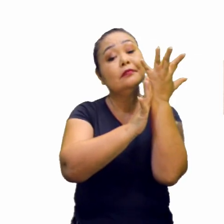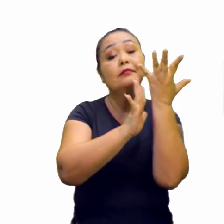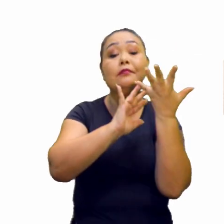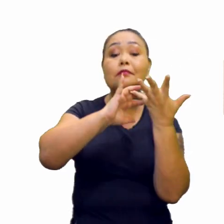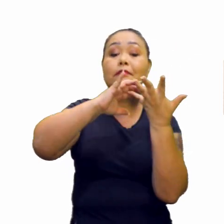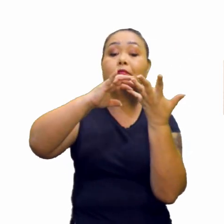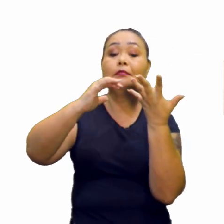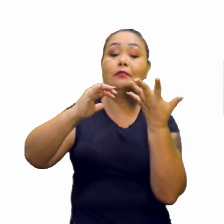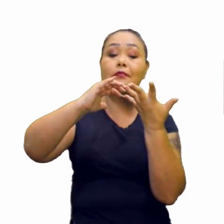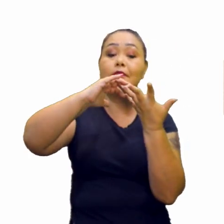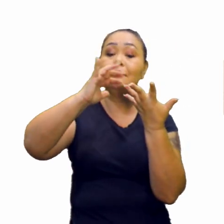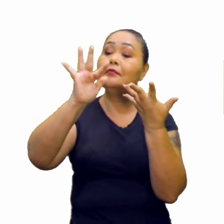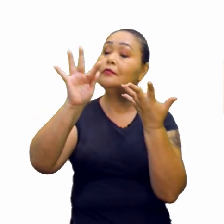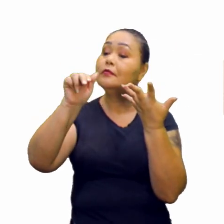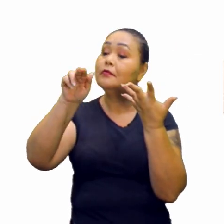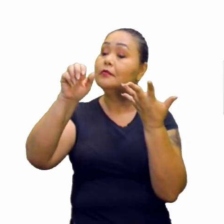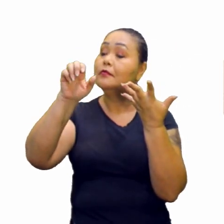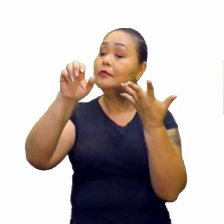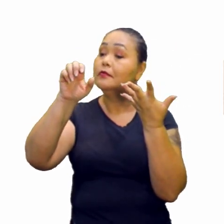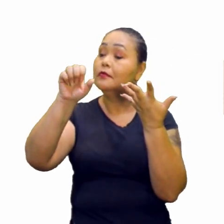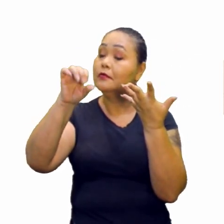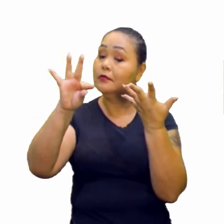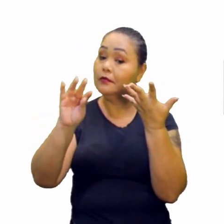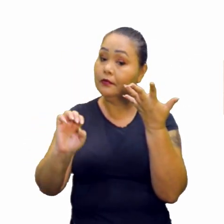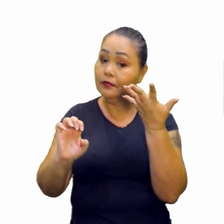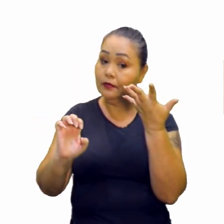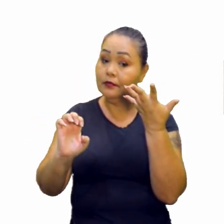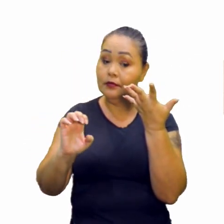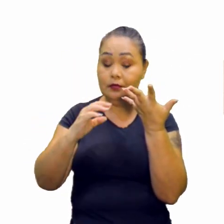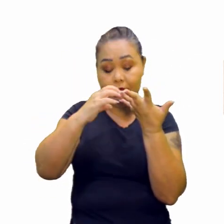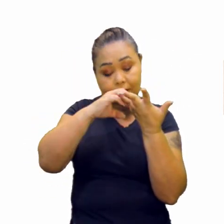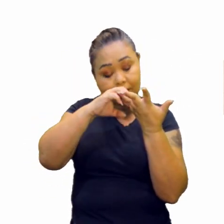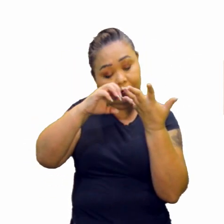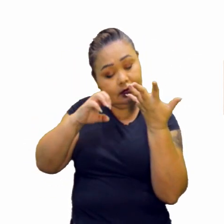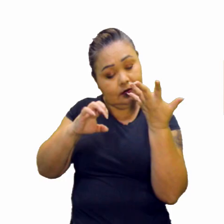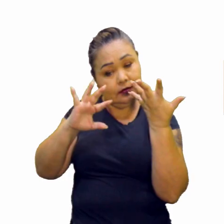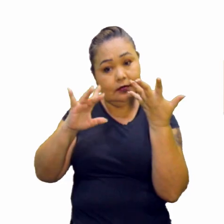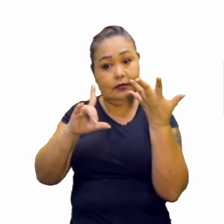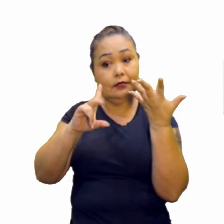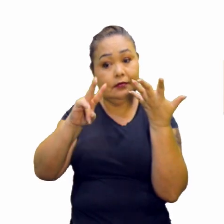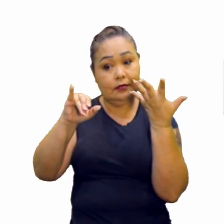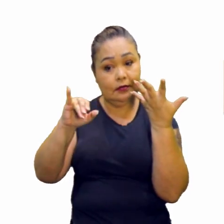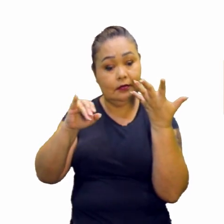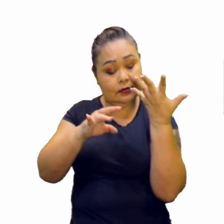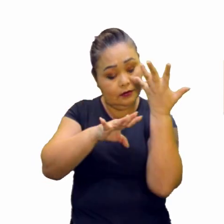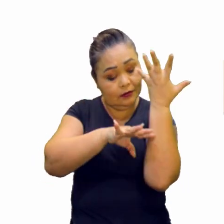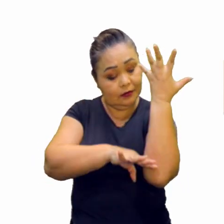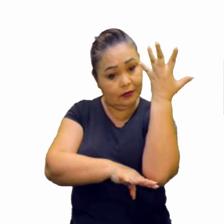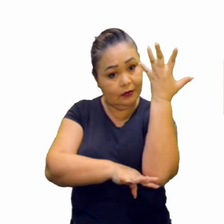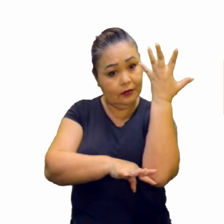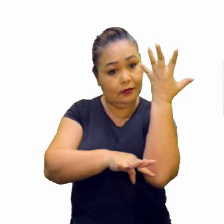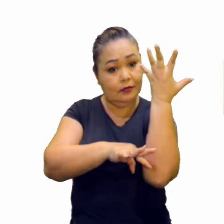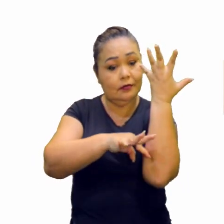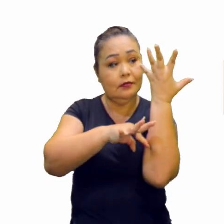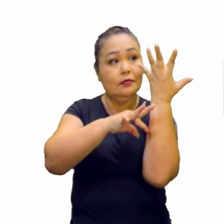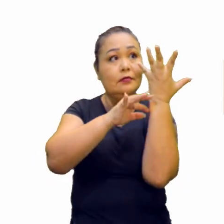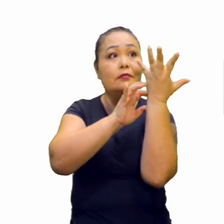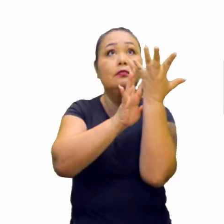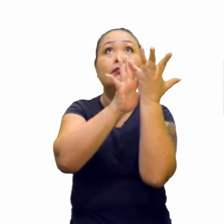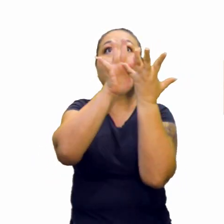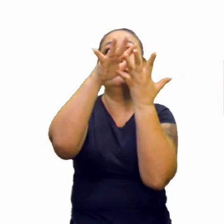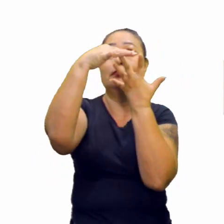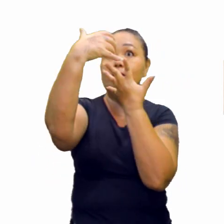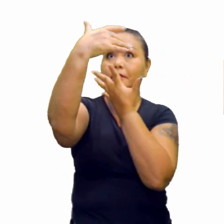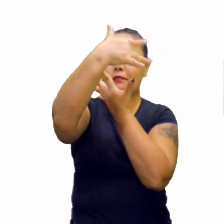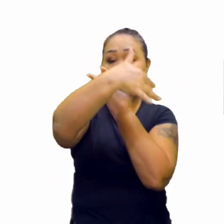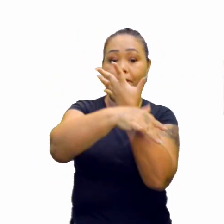arquitetura do fuste, que é a parte da árvore que vai do solo à copa. Por exemplo,